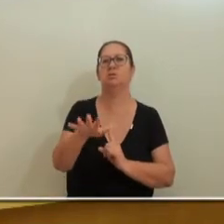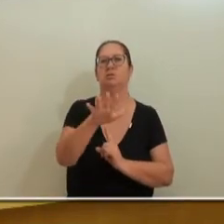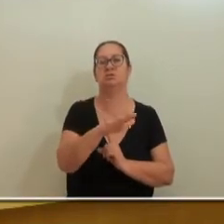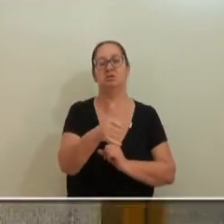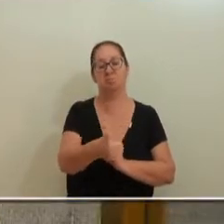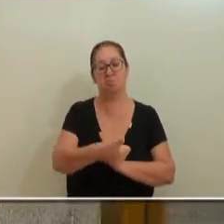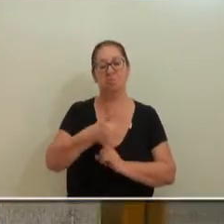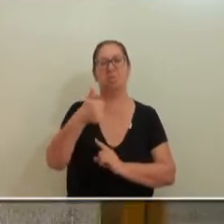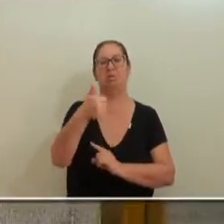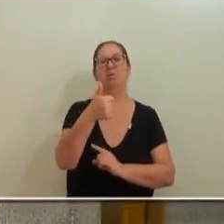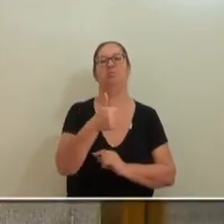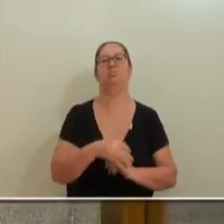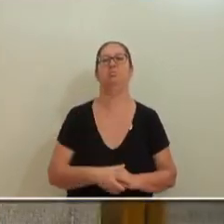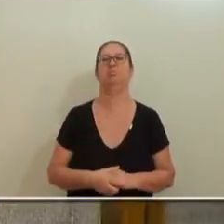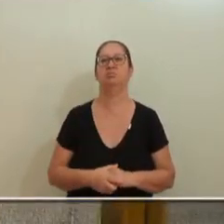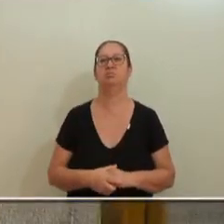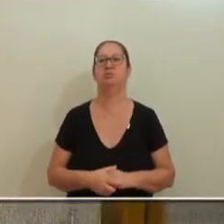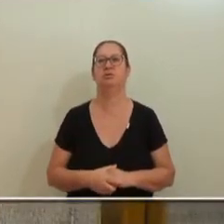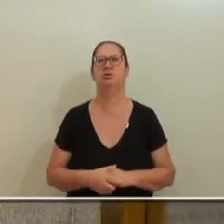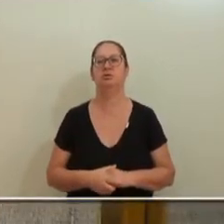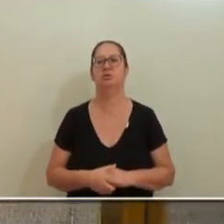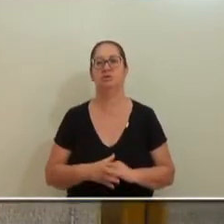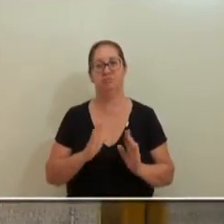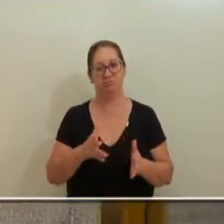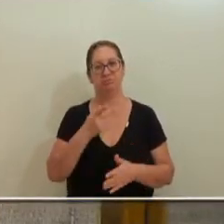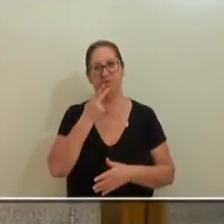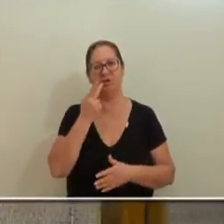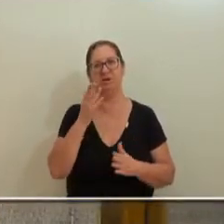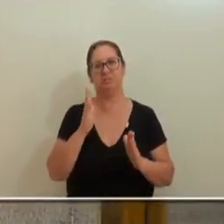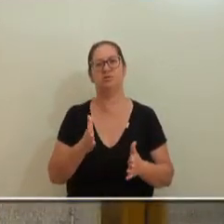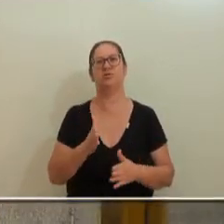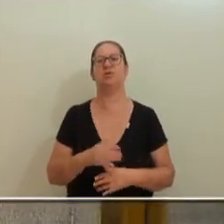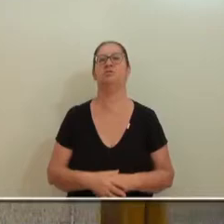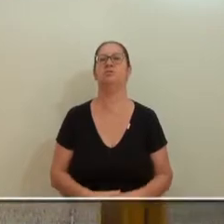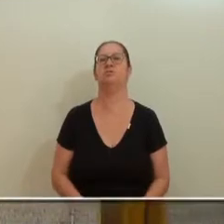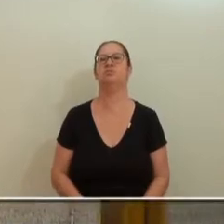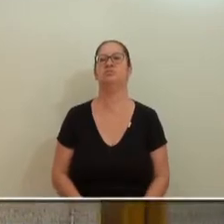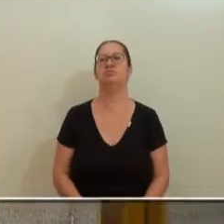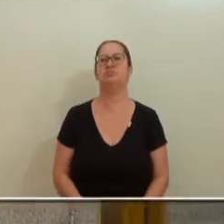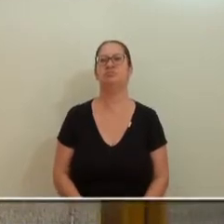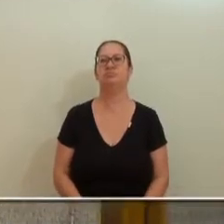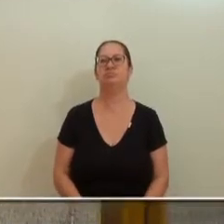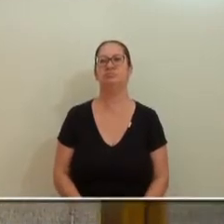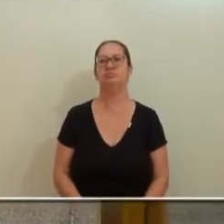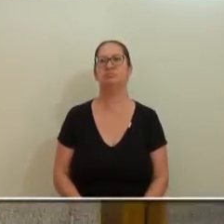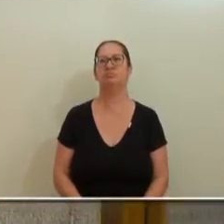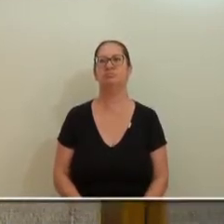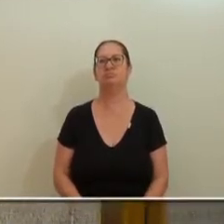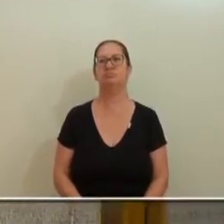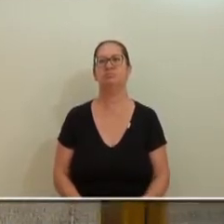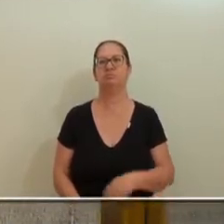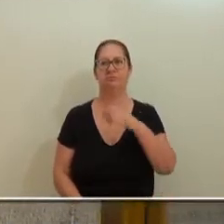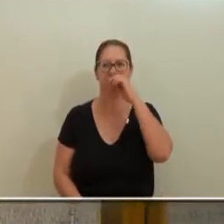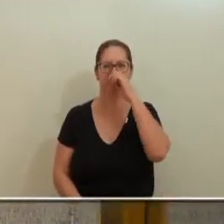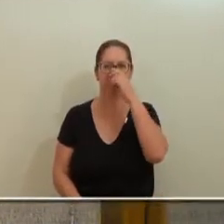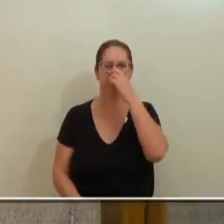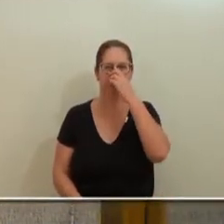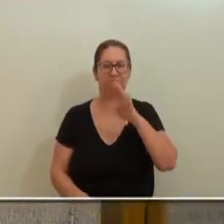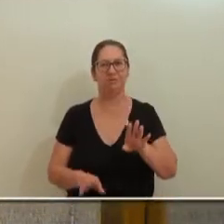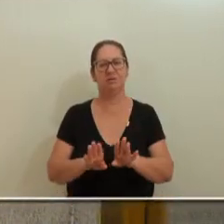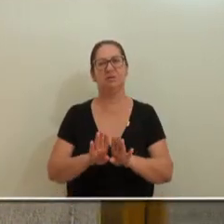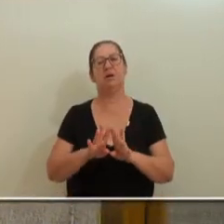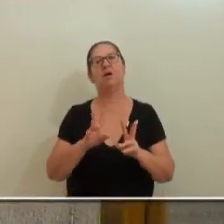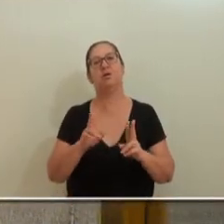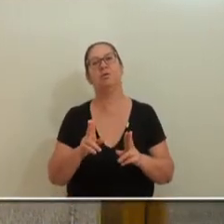Também gostaria, já falamos, de ressaltar o chefe Kiko como inspiração de vida novamente.